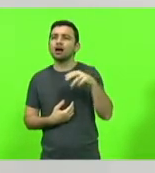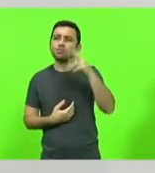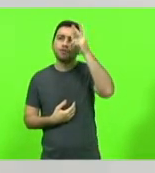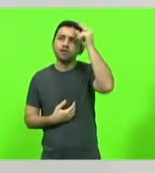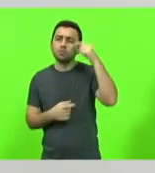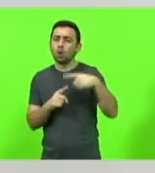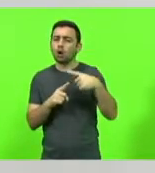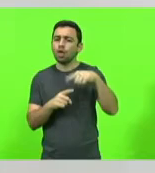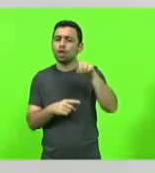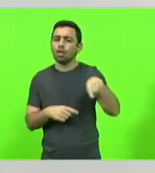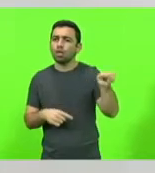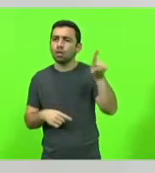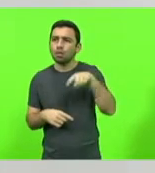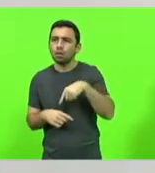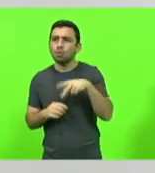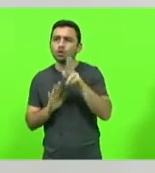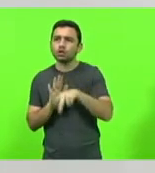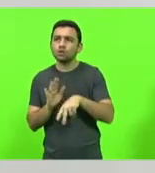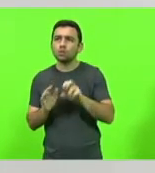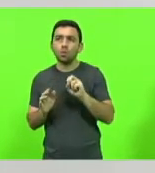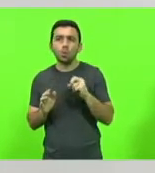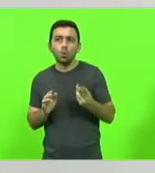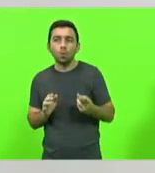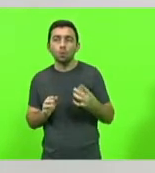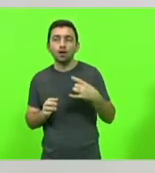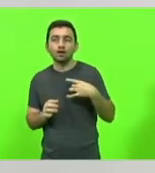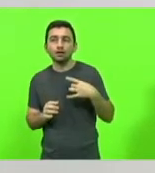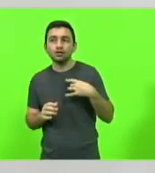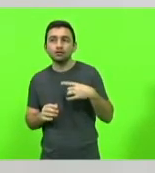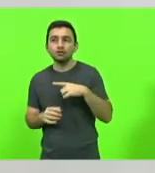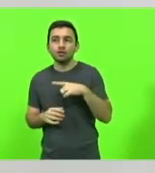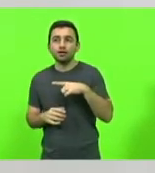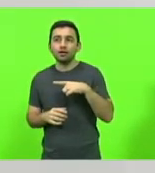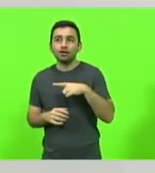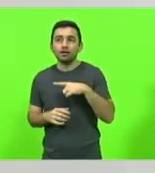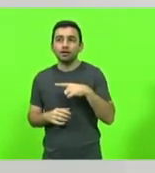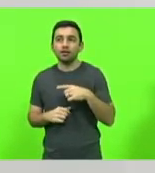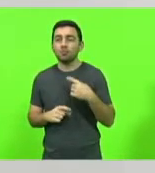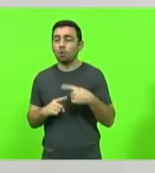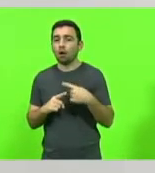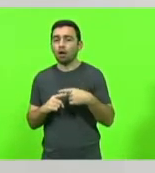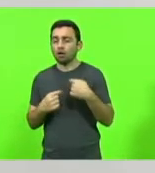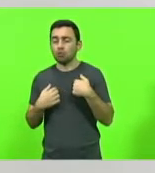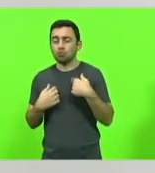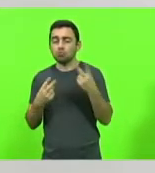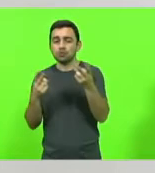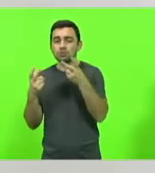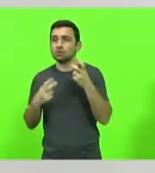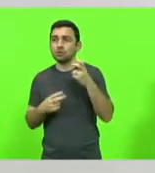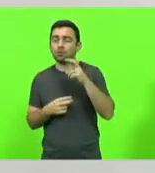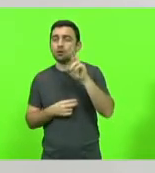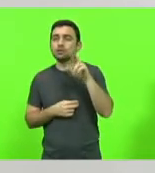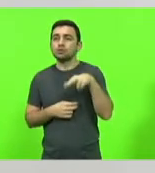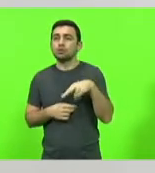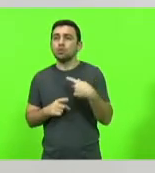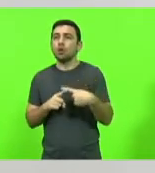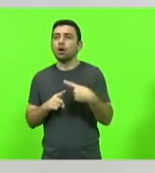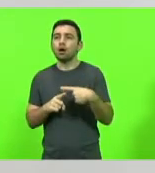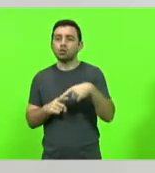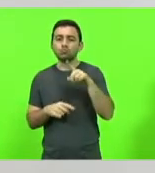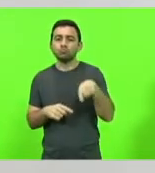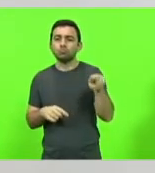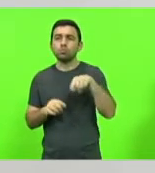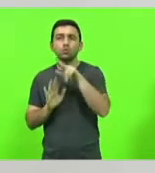se é uma politicagem ou se ele tem um rabo preso com alguém dessa área, né? Porque eu não vejo razão nenhuma para ter encerrado um projeto desse que com